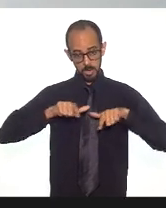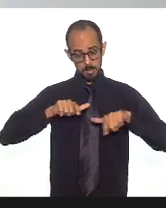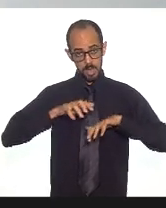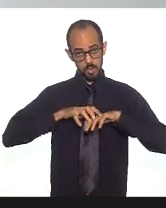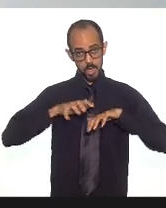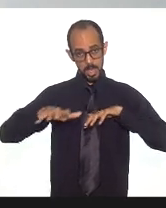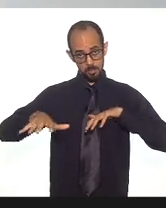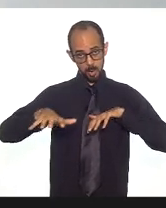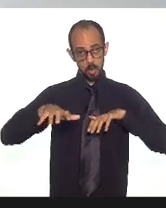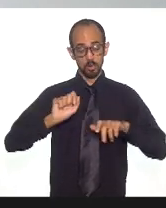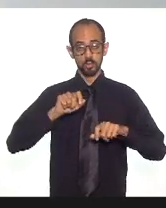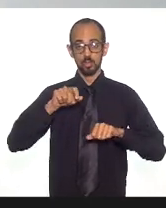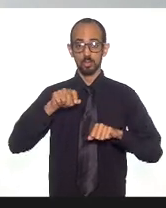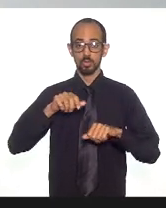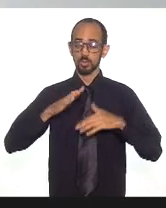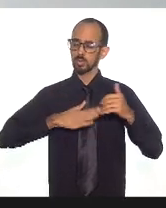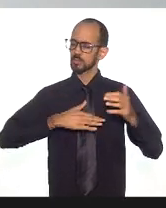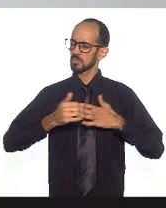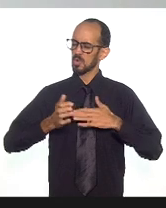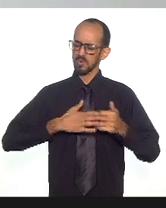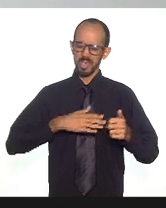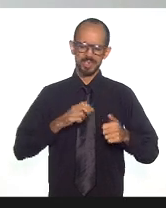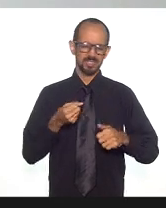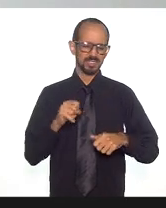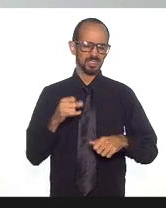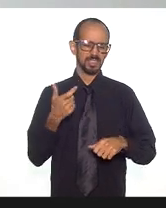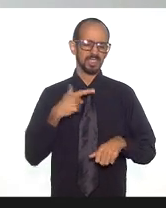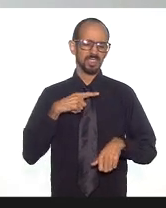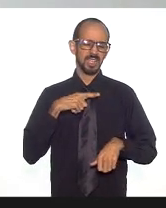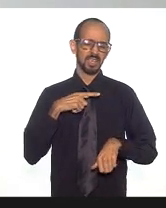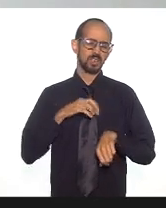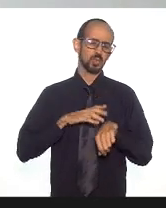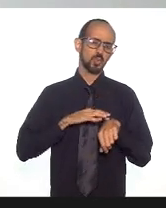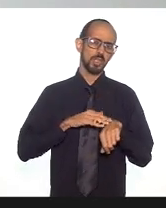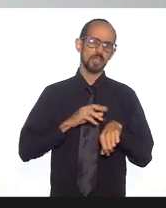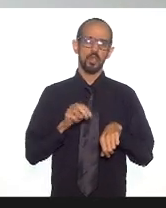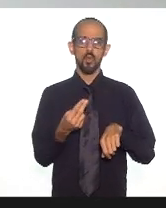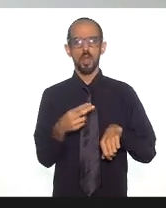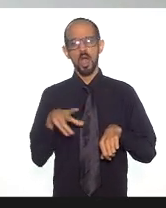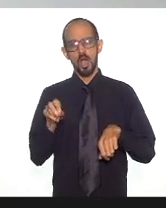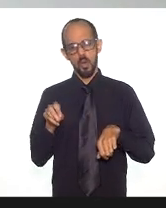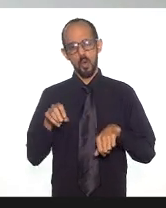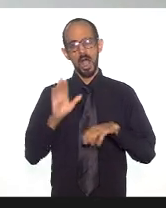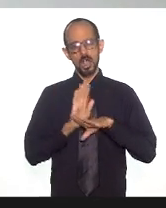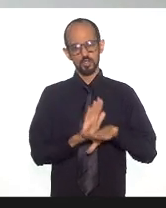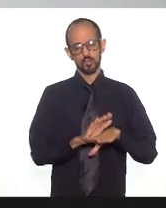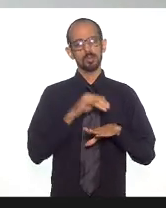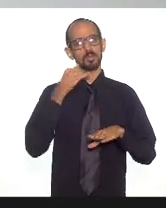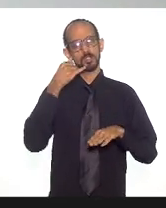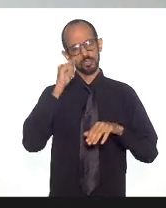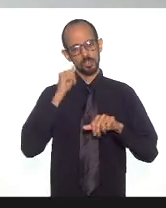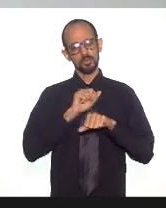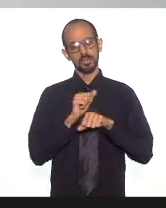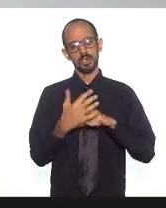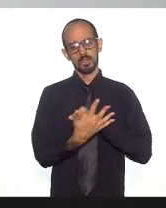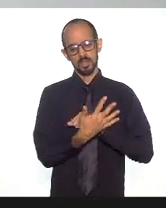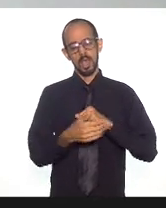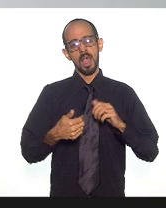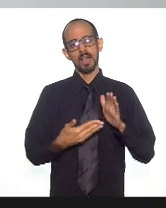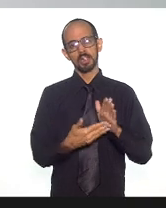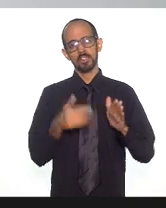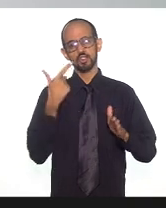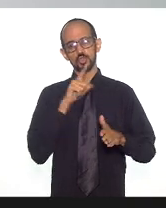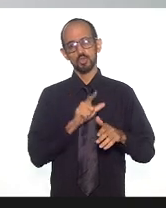que forem possíveis, independente de comorbidade ou não, contribui para o enfrentamento à pandemia, enquanto ainda não tivermos o conjunto